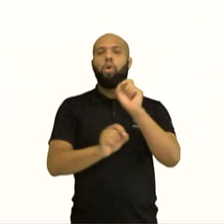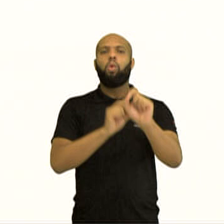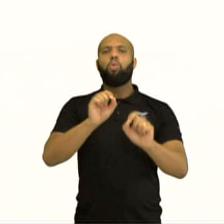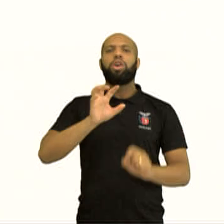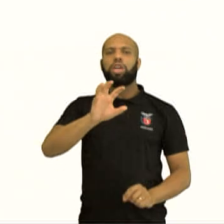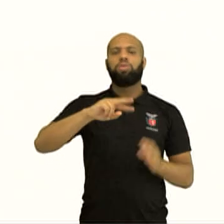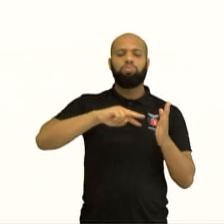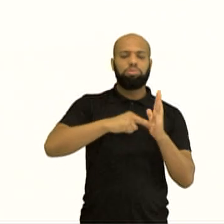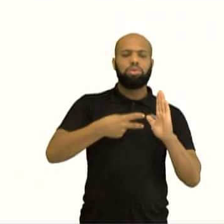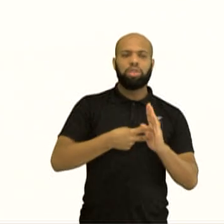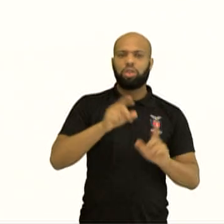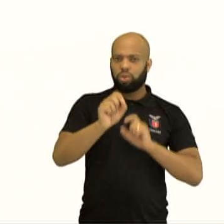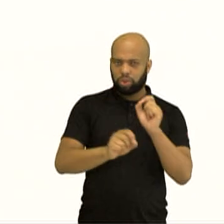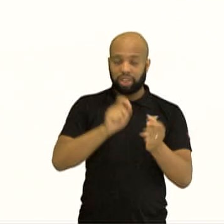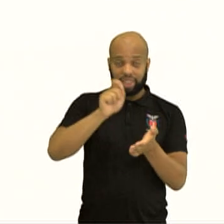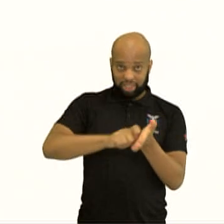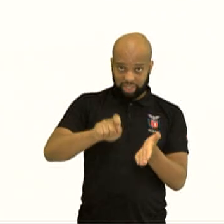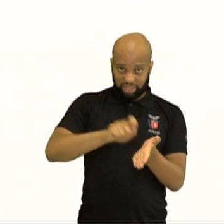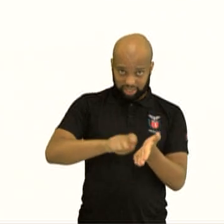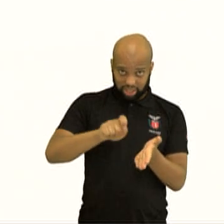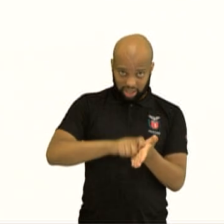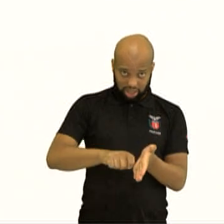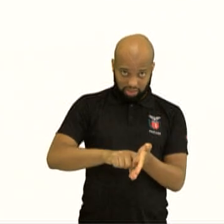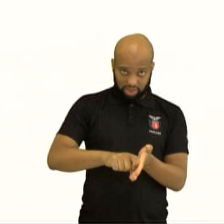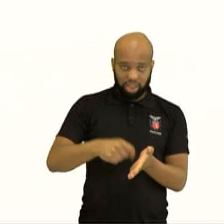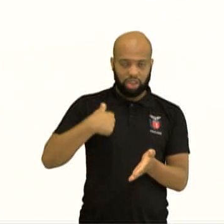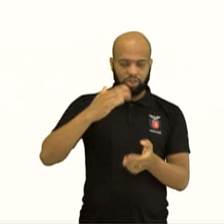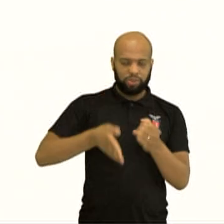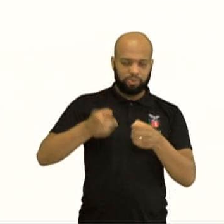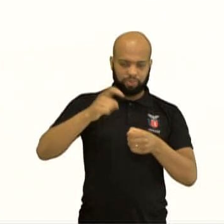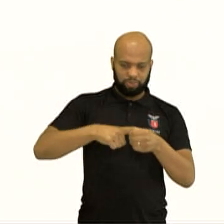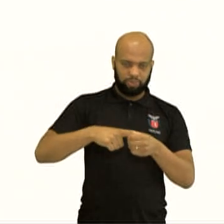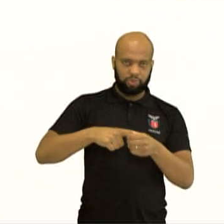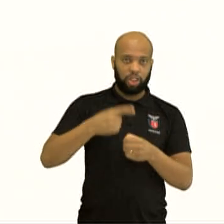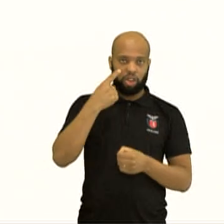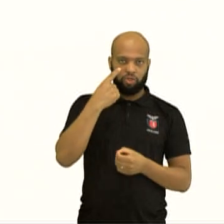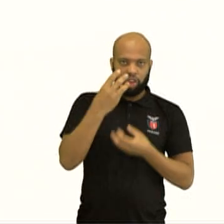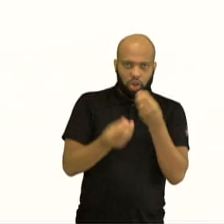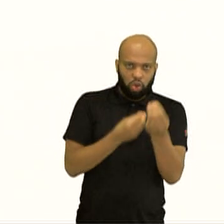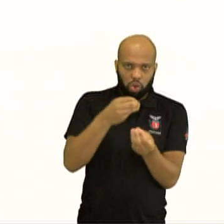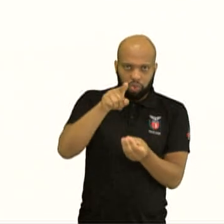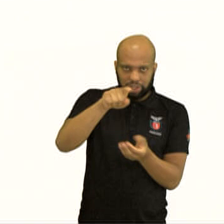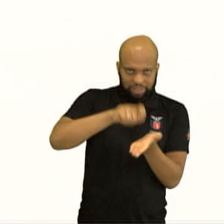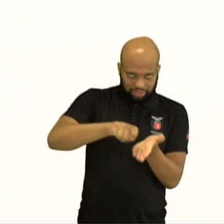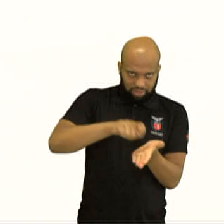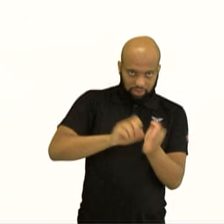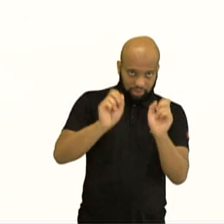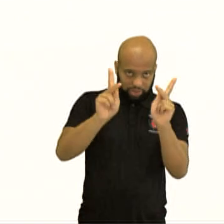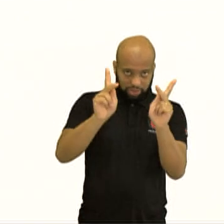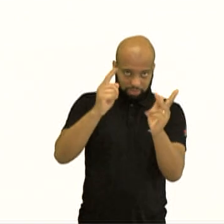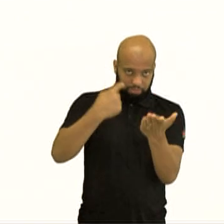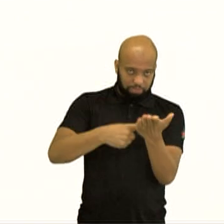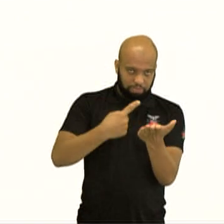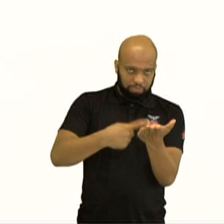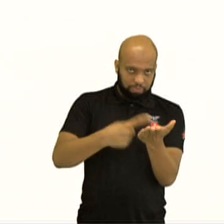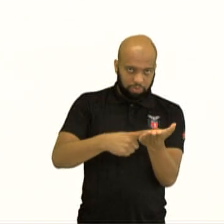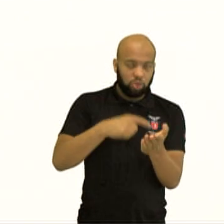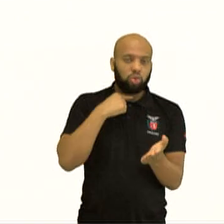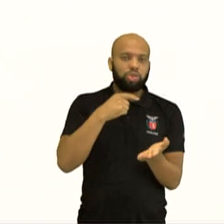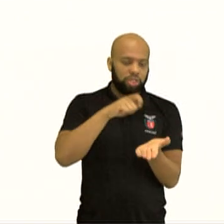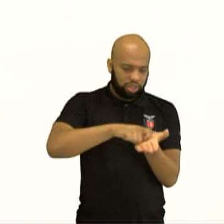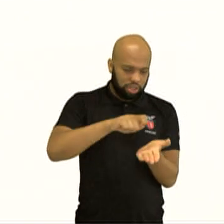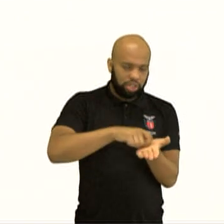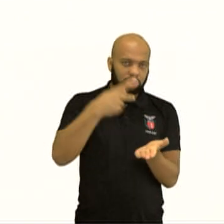representa? Faz aí, que eu volto daqui a pouco para conferir contigo, combinado? Anote as dúvidas no